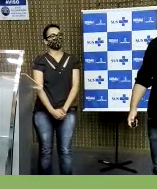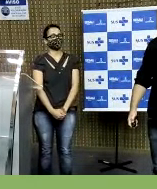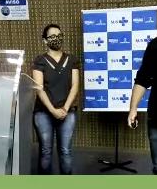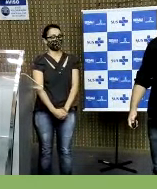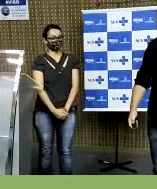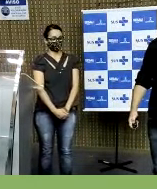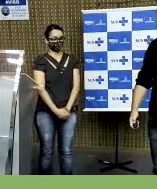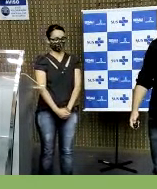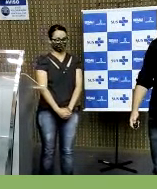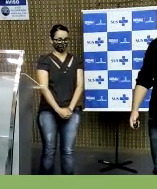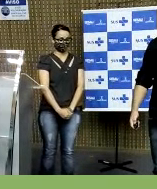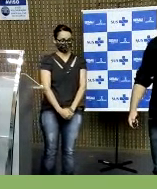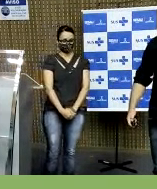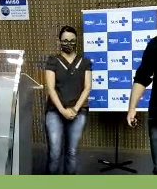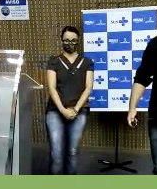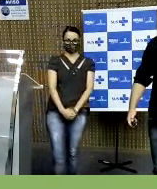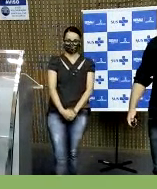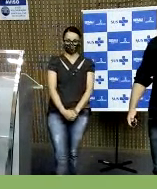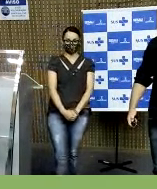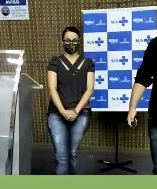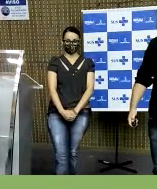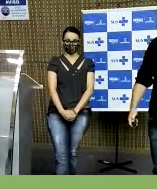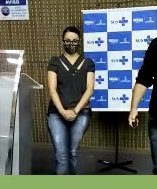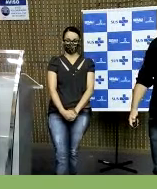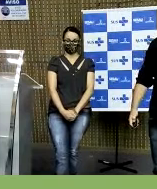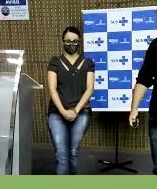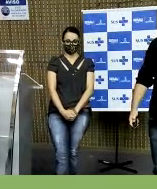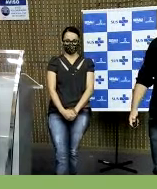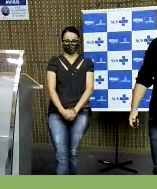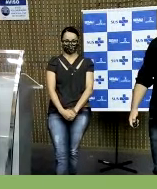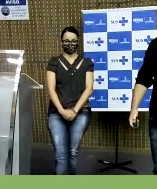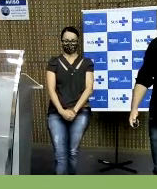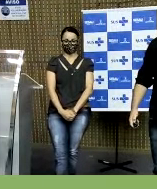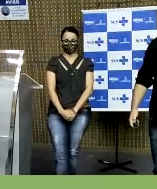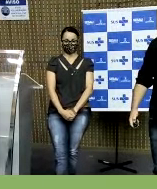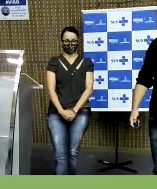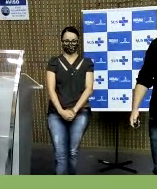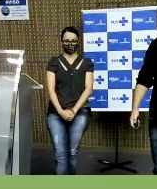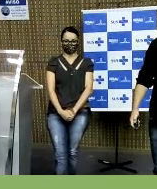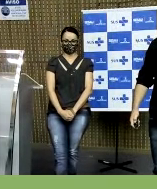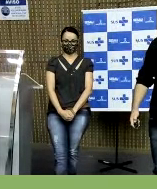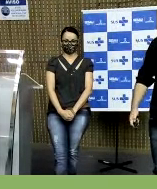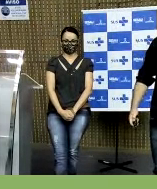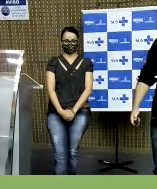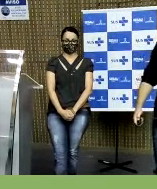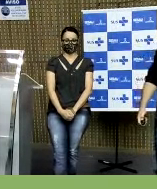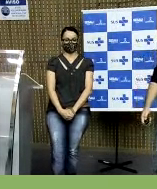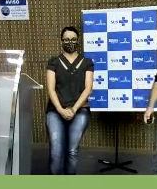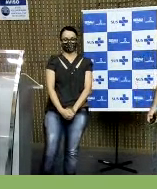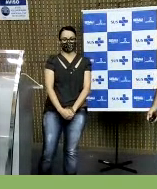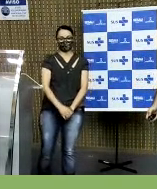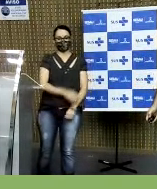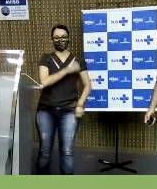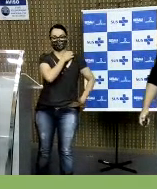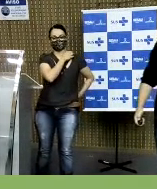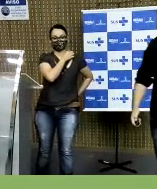alguns dias de forma interina à frente da gestão da Unidade Básica de Saúde Aerorancho, tá? Quem me acompanha